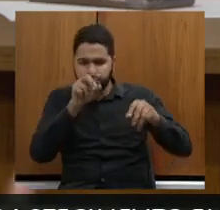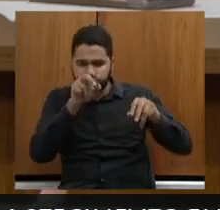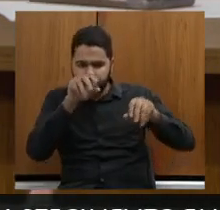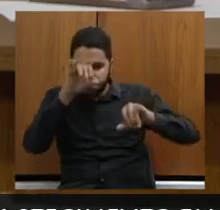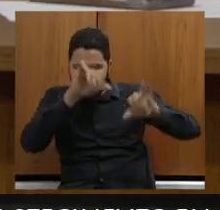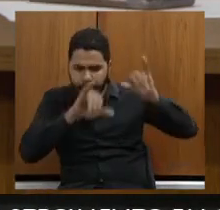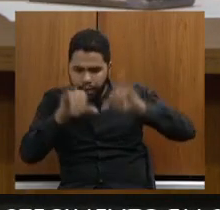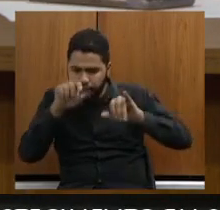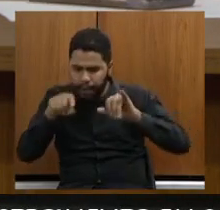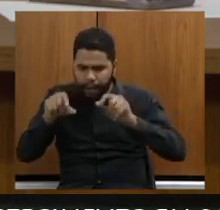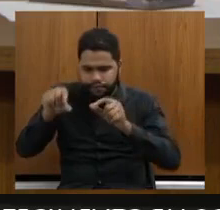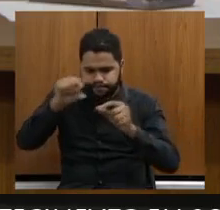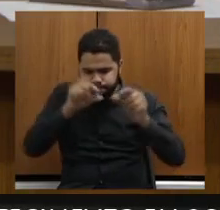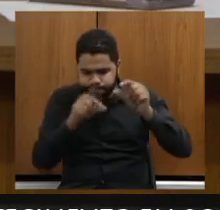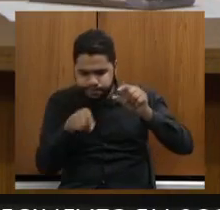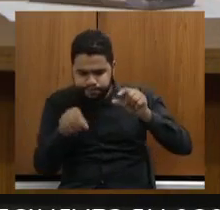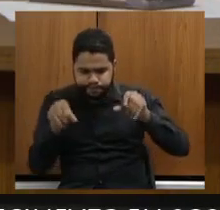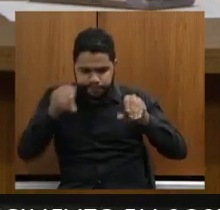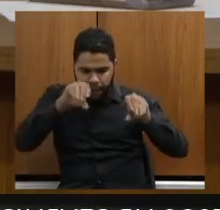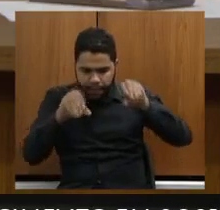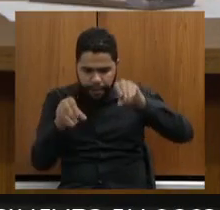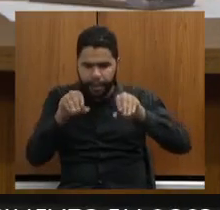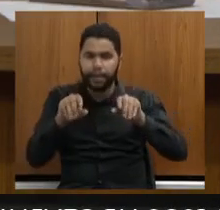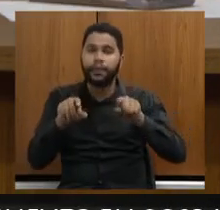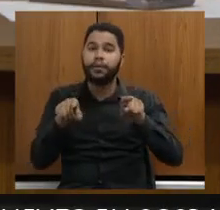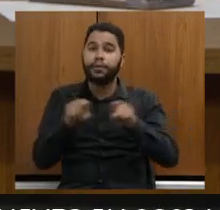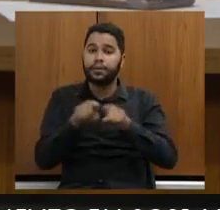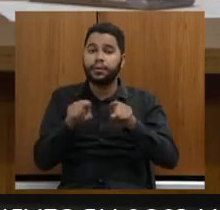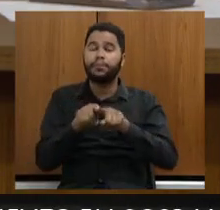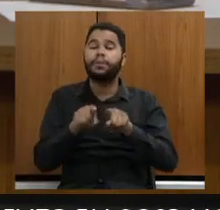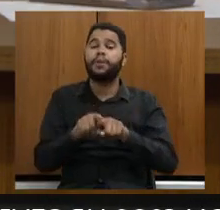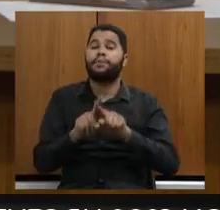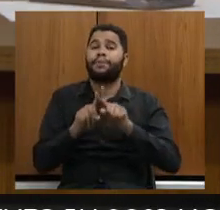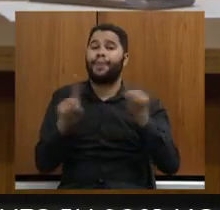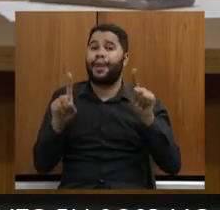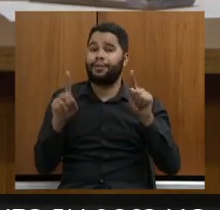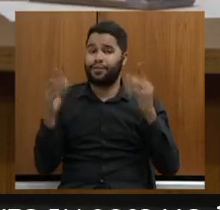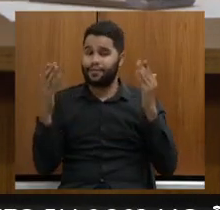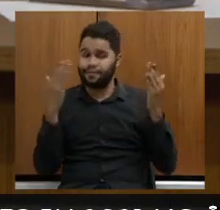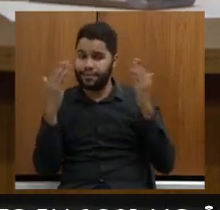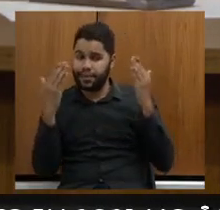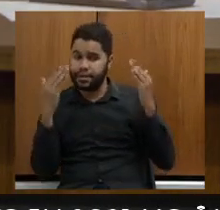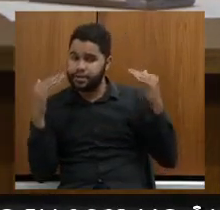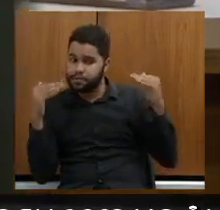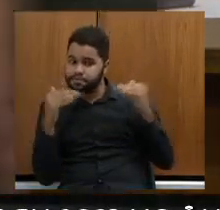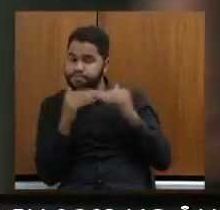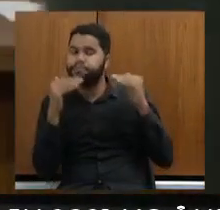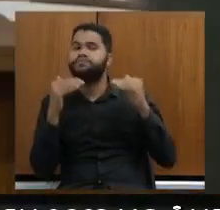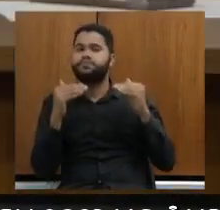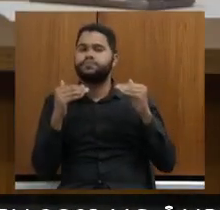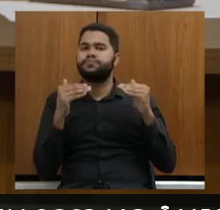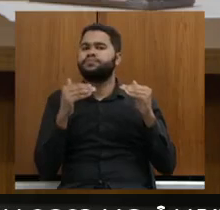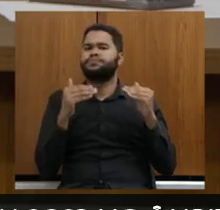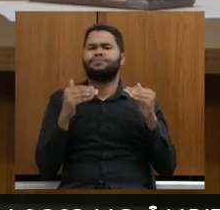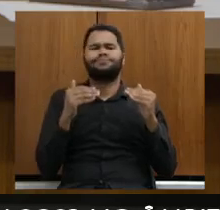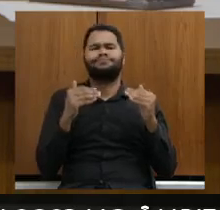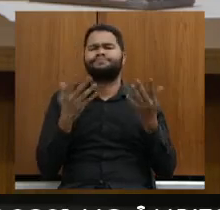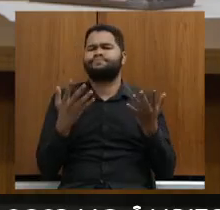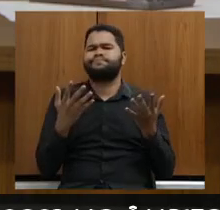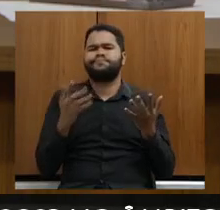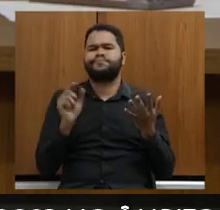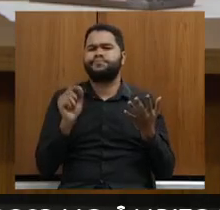análise que artesanato estado todo agora a questão seguinte os parâmetros microbiológicos ser atingidos são